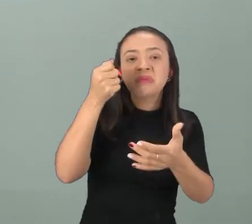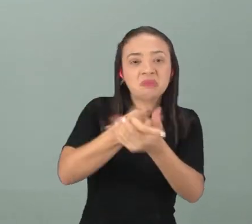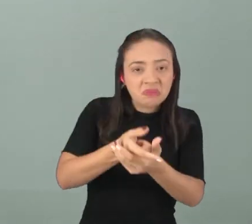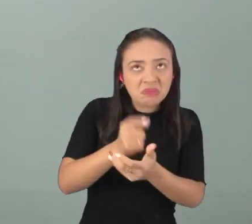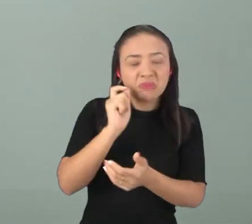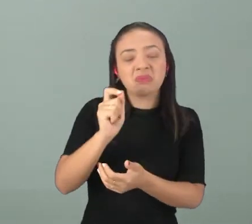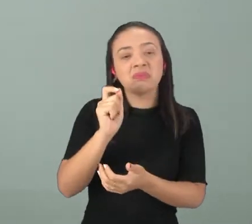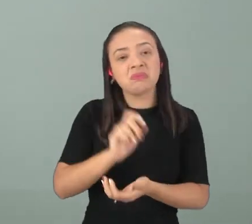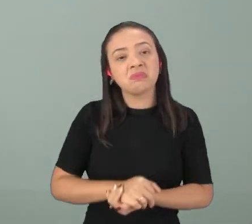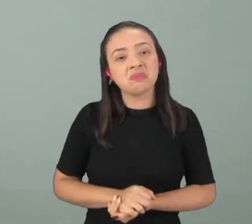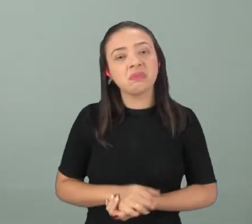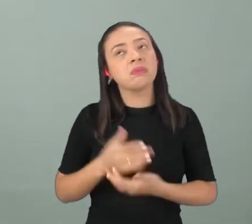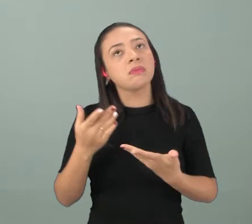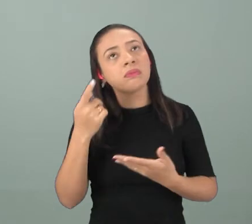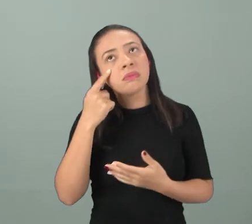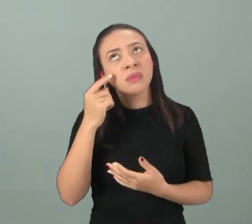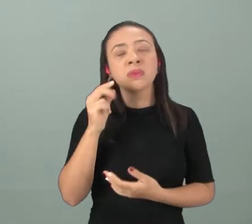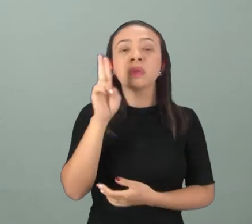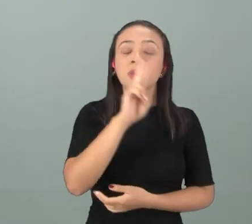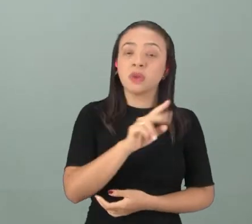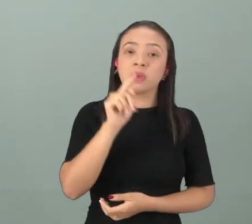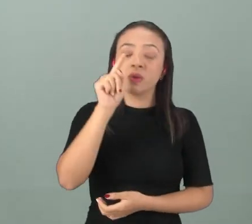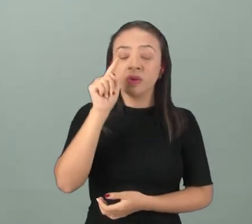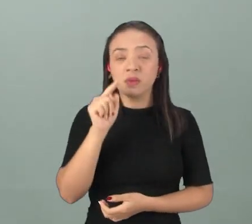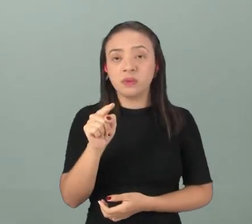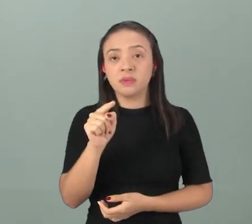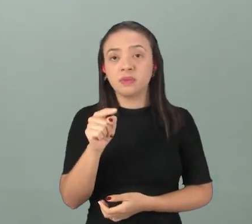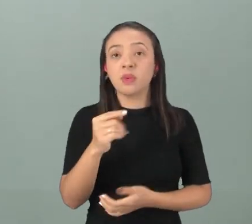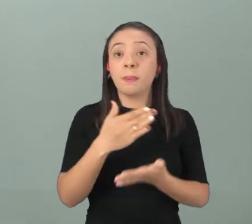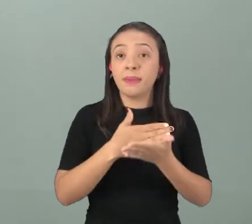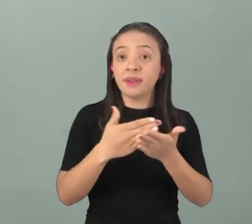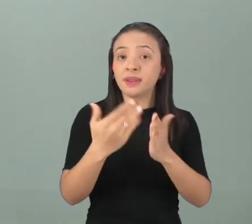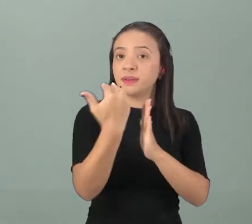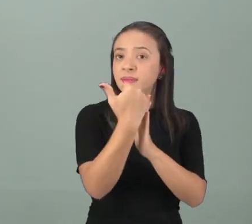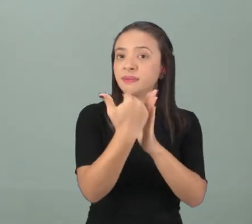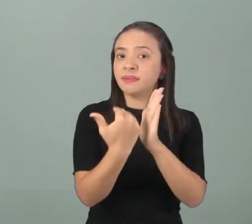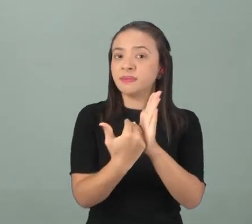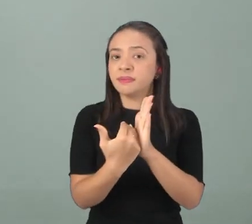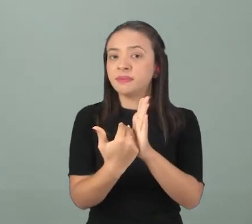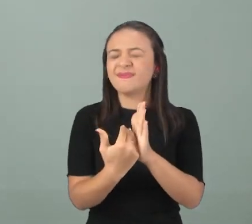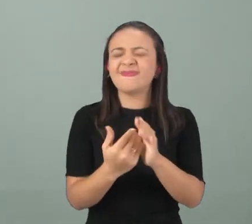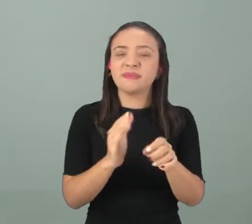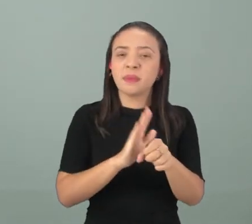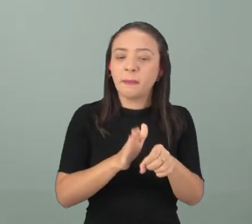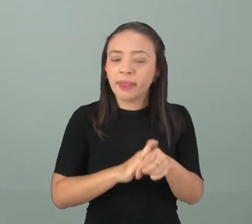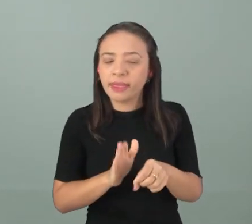comprar. Aí eu uso os dois pontos. Eu vou começar a minha lista. Aí eu começo